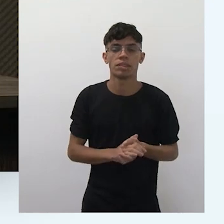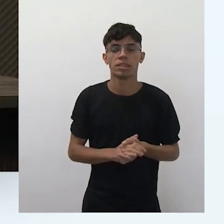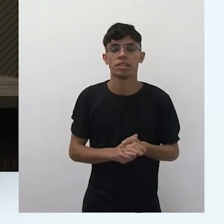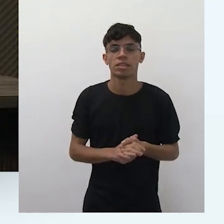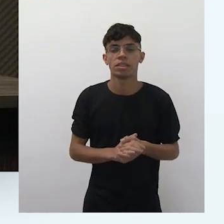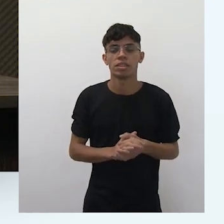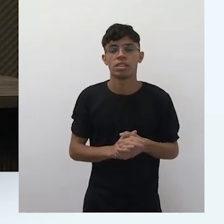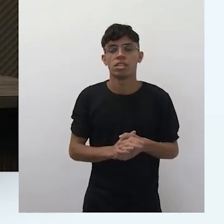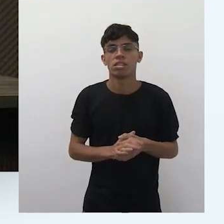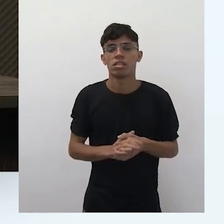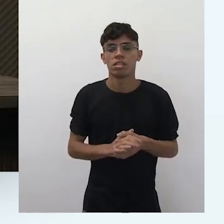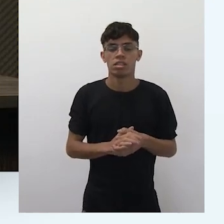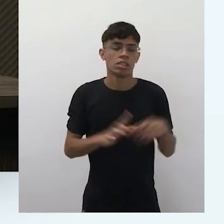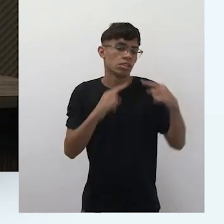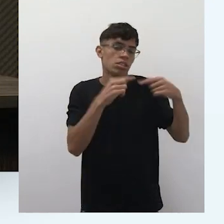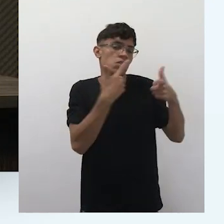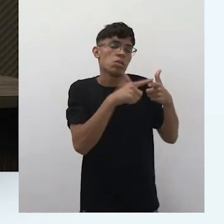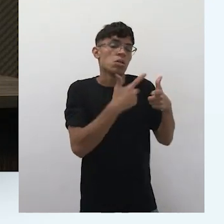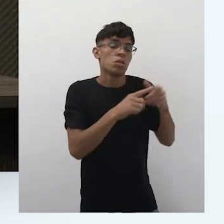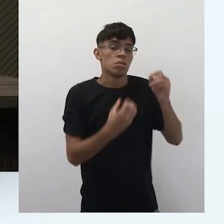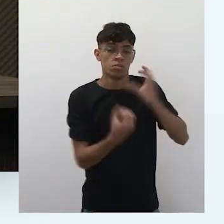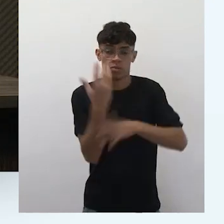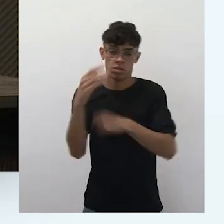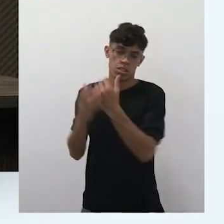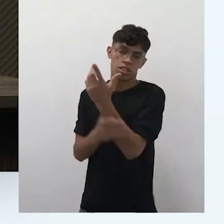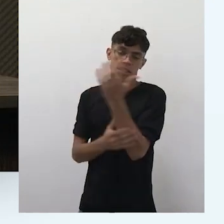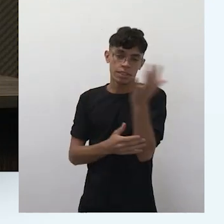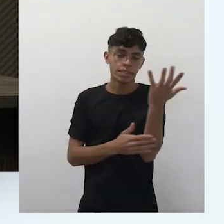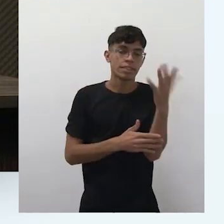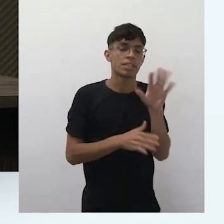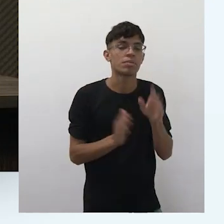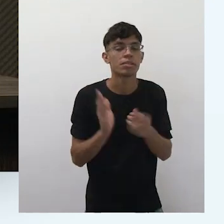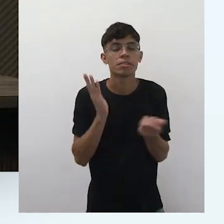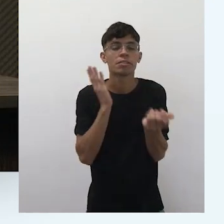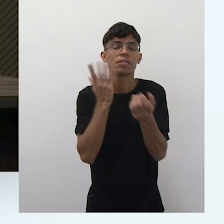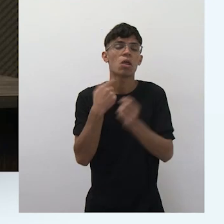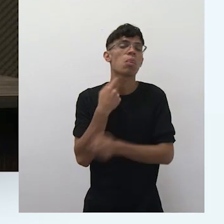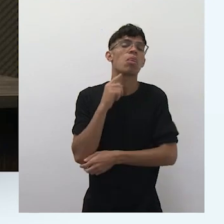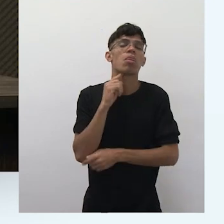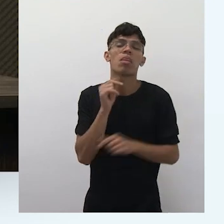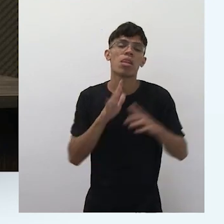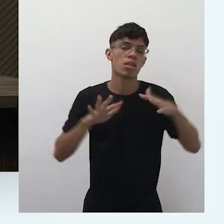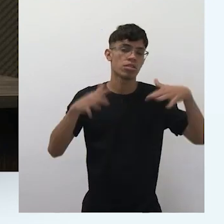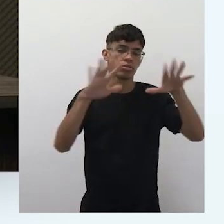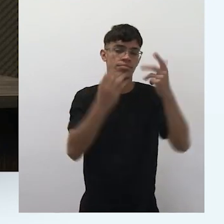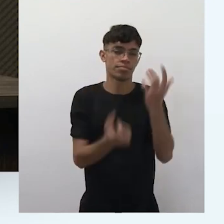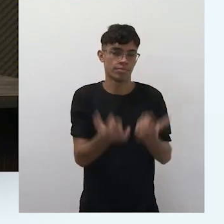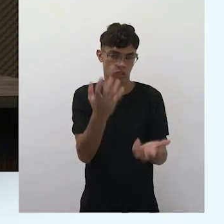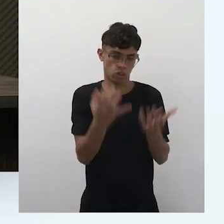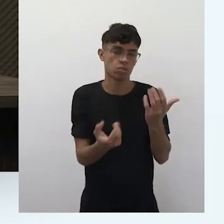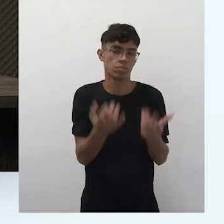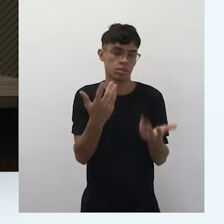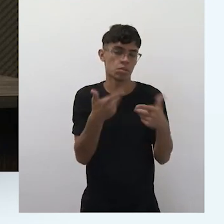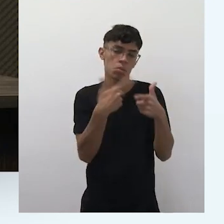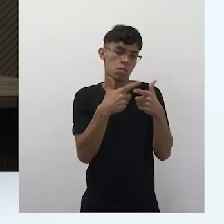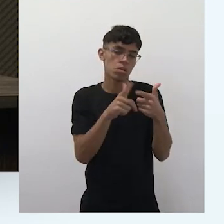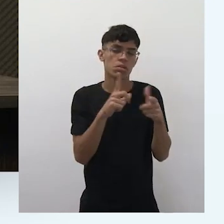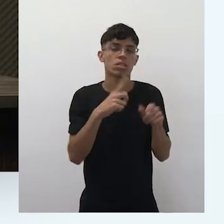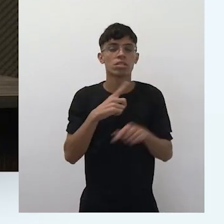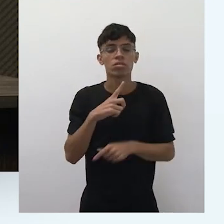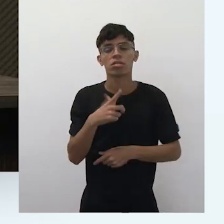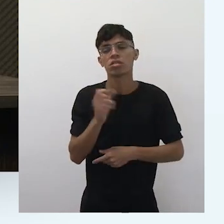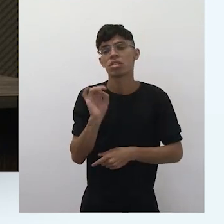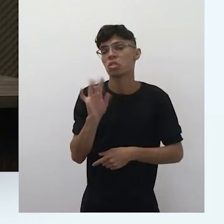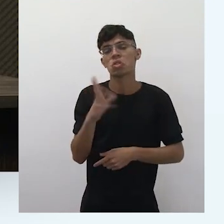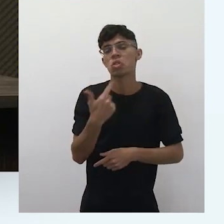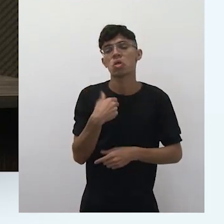relacionadas a problemas ambientais, né? Como devastação, poluição, queimadas, ou seja, mas não só esse